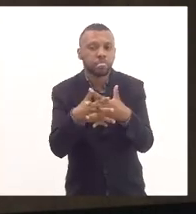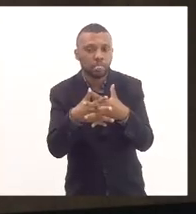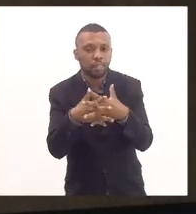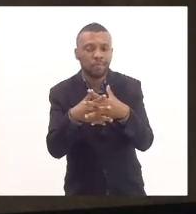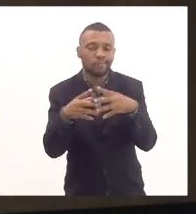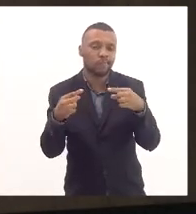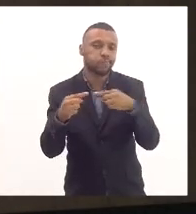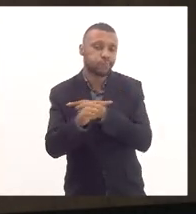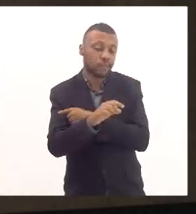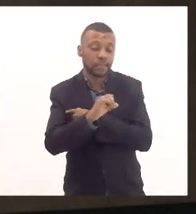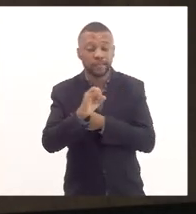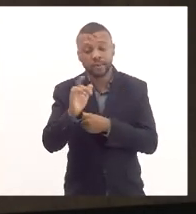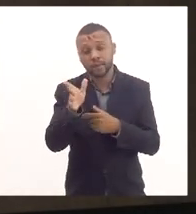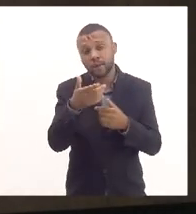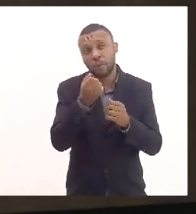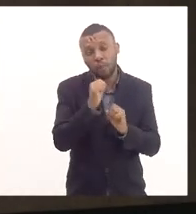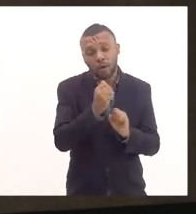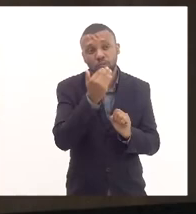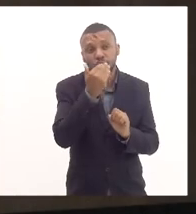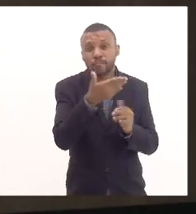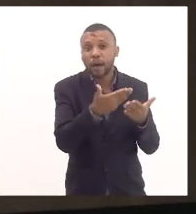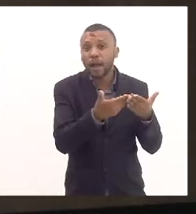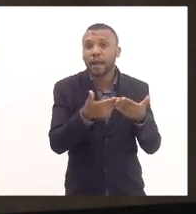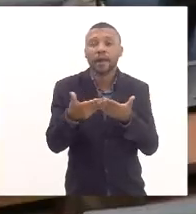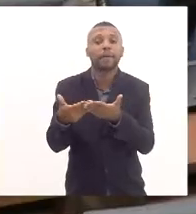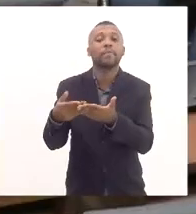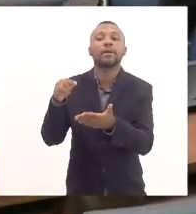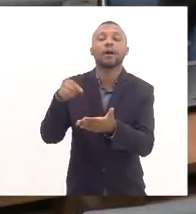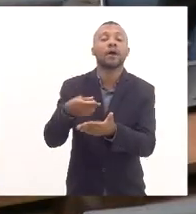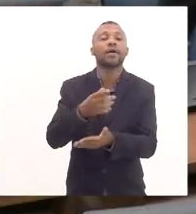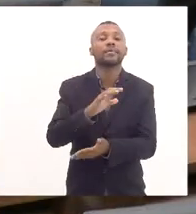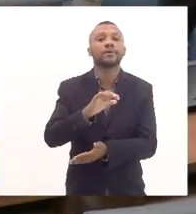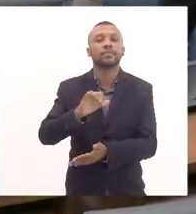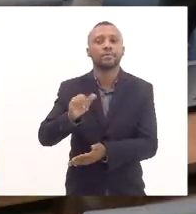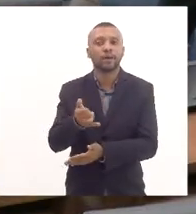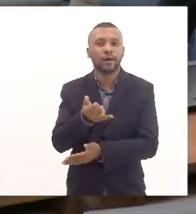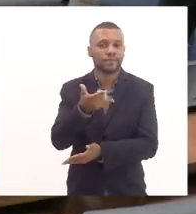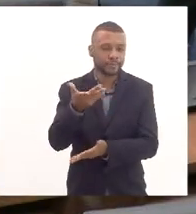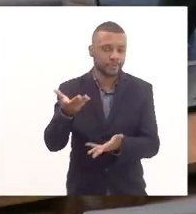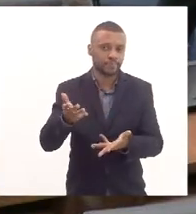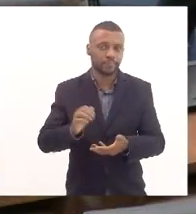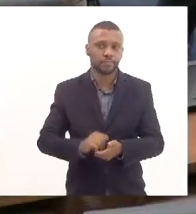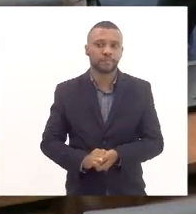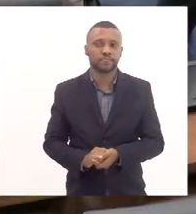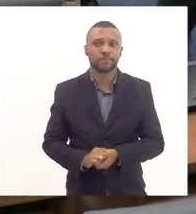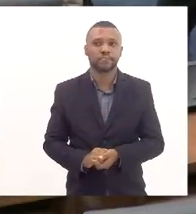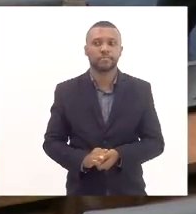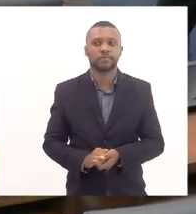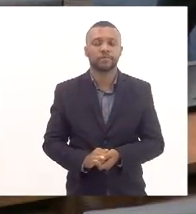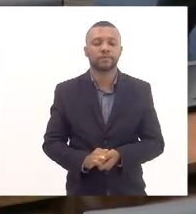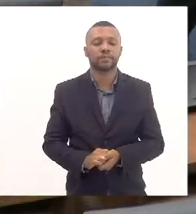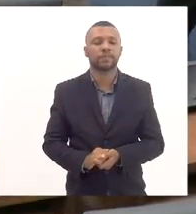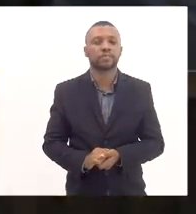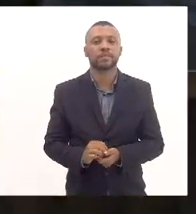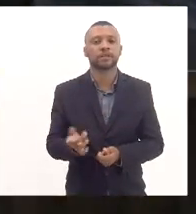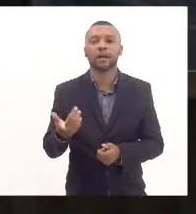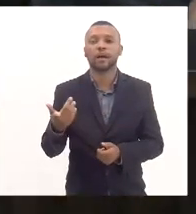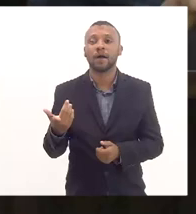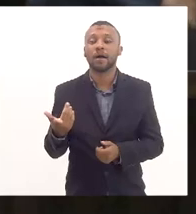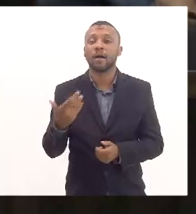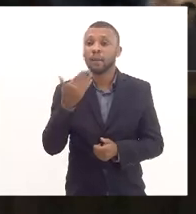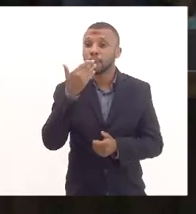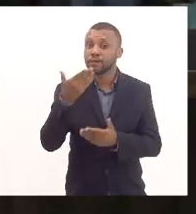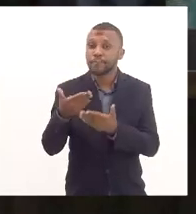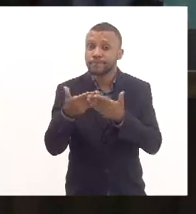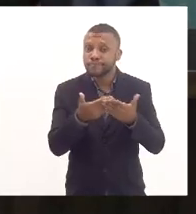excelência' sendo e encaminhar ccj o caminhão remédio remeter essas ejeta para receber